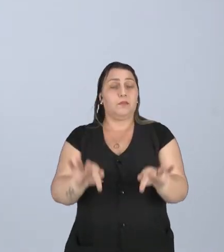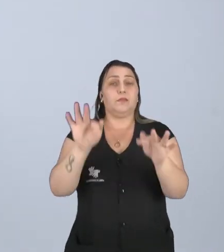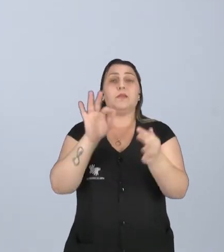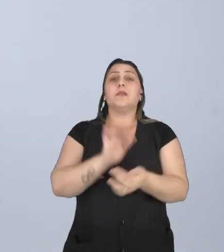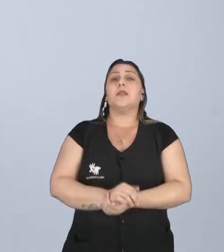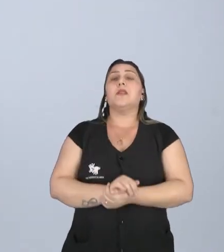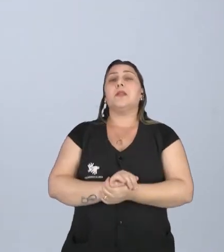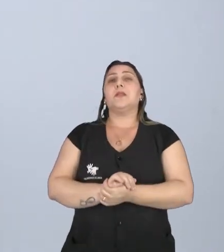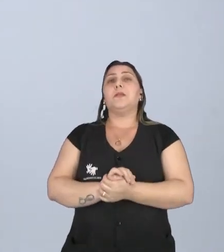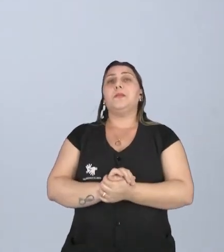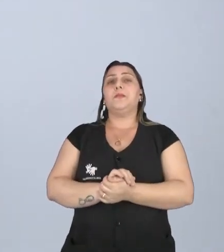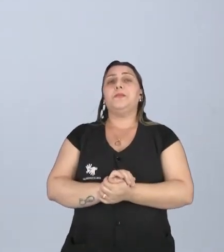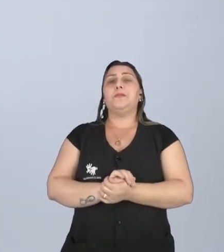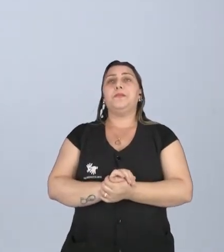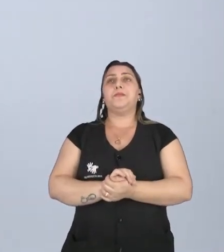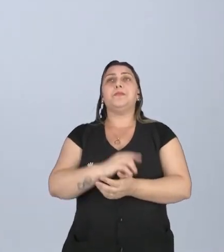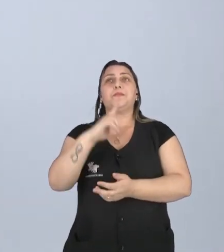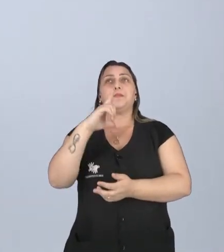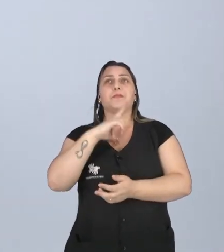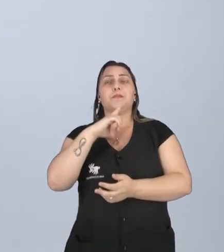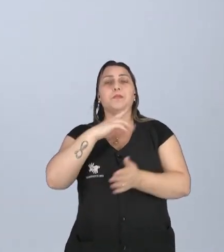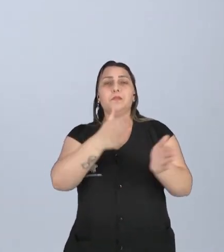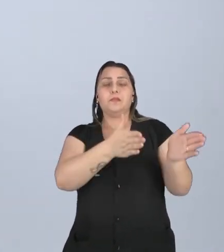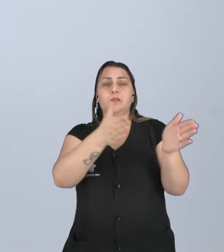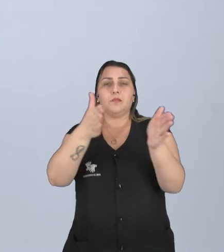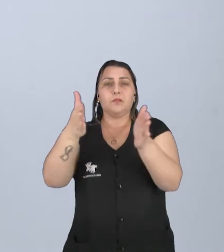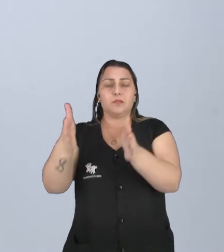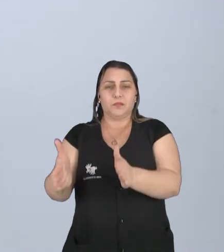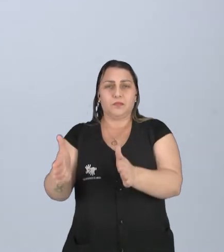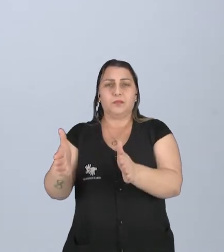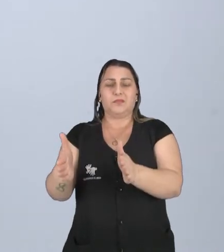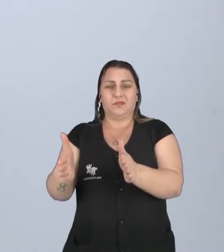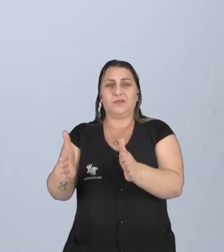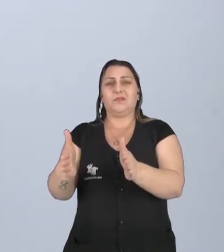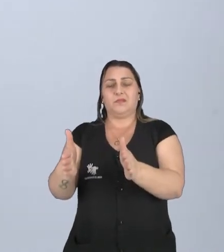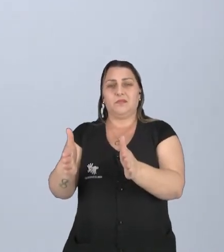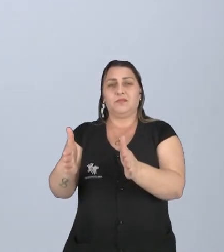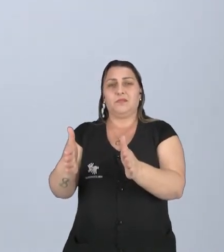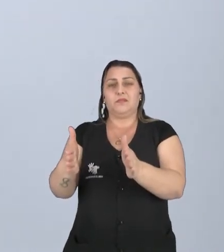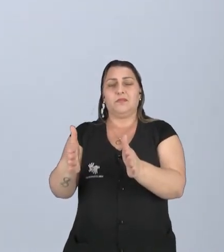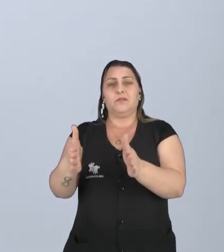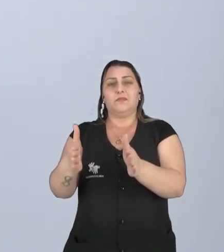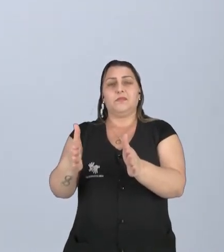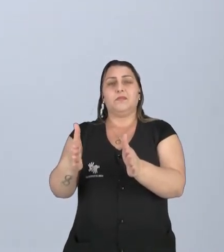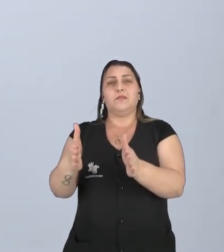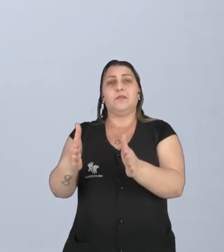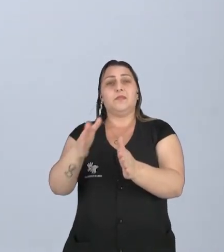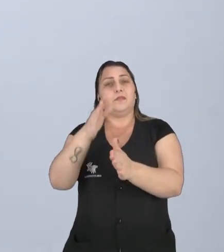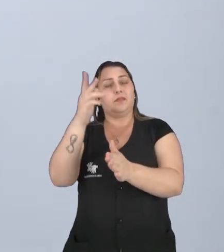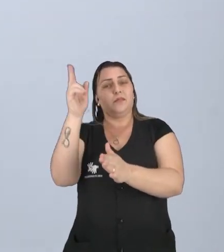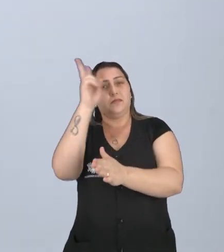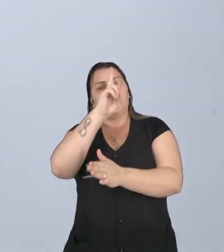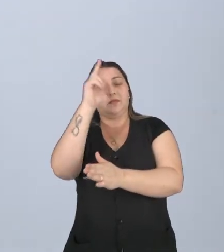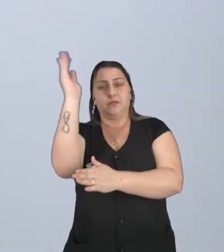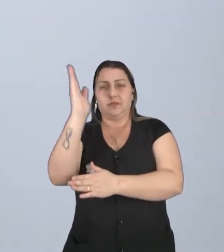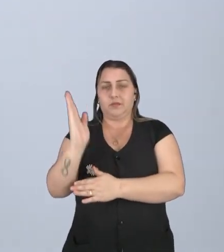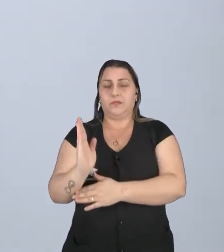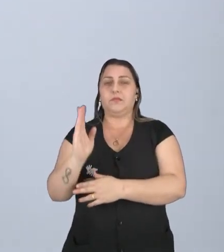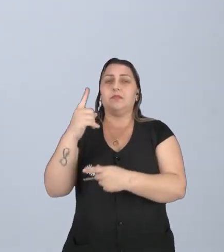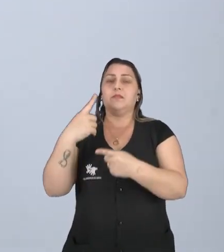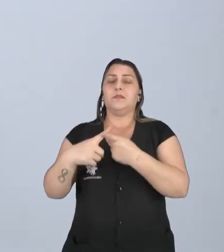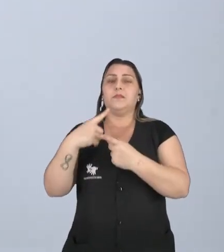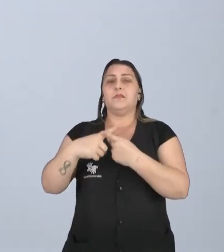finalizar nessa discussão, a gente tem esse período como um período bem estável, né, na história do Brasil, porque